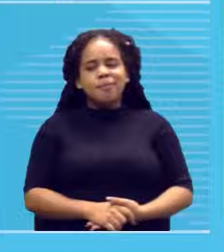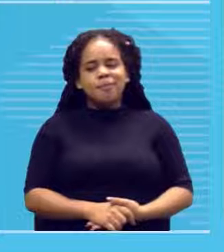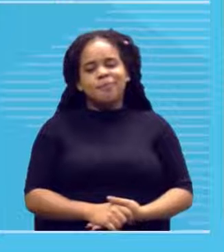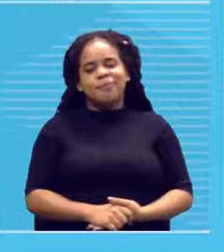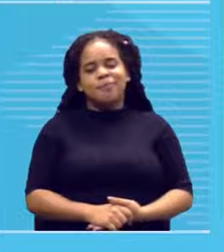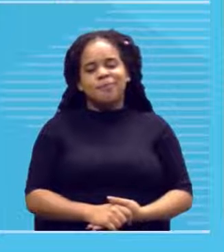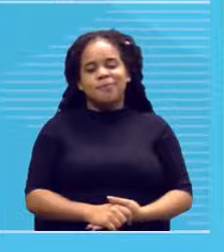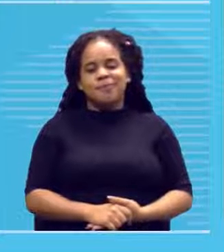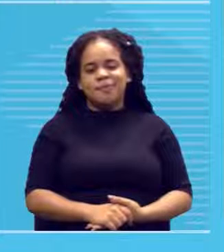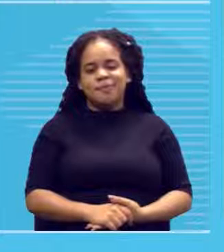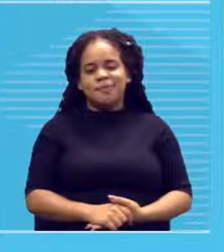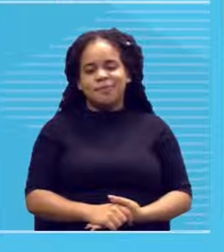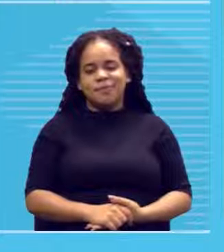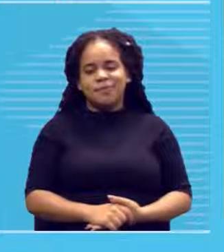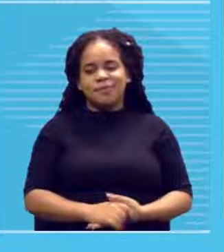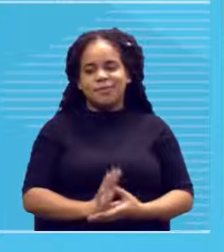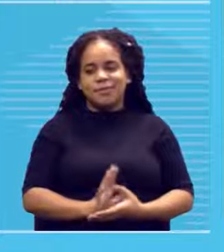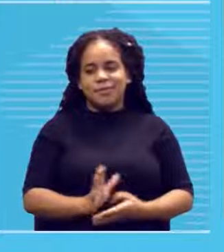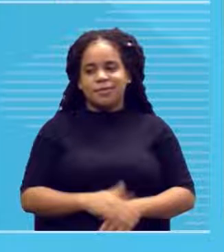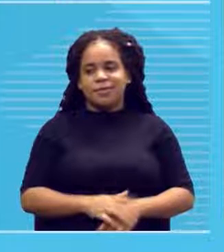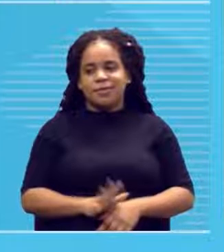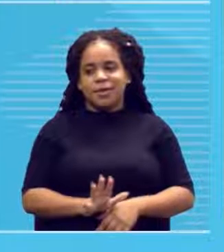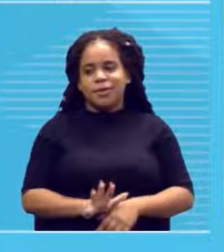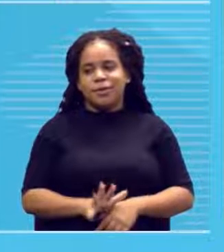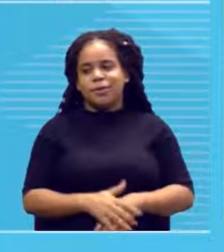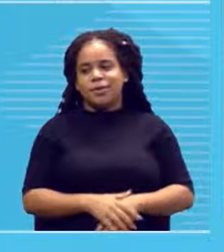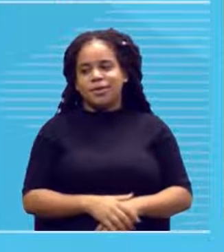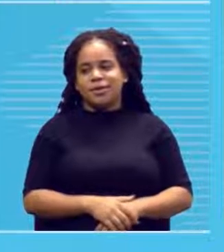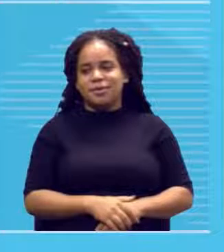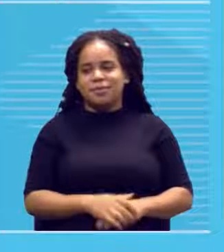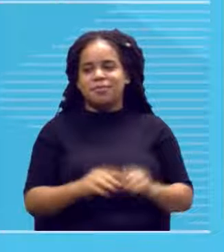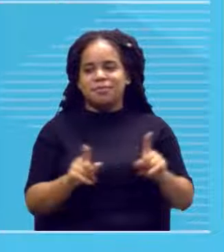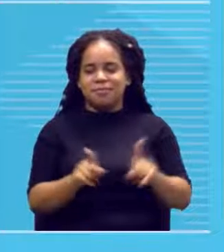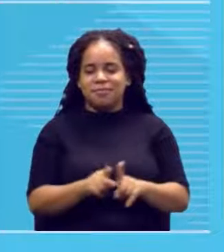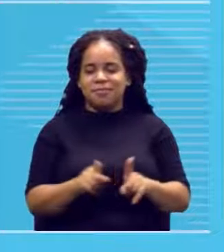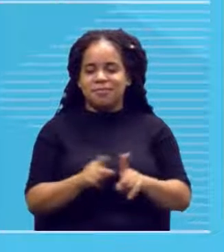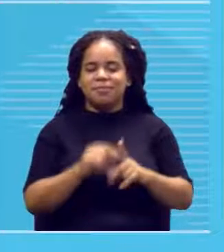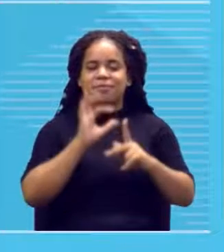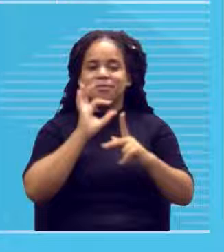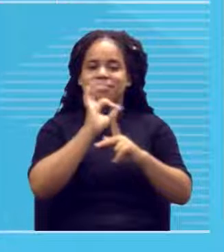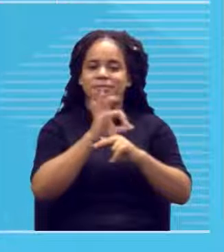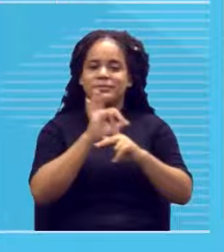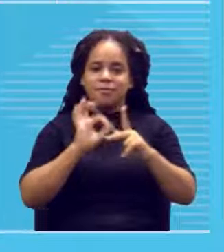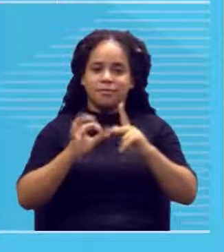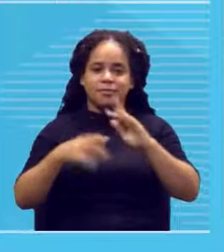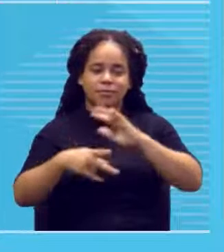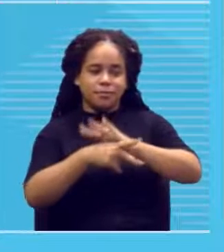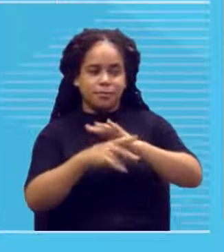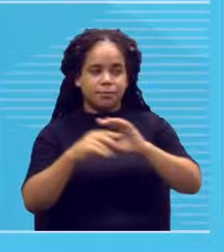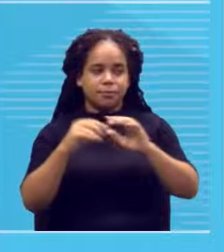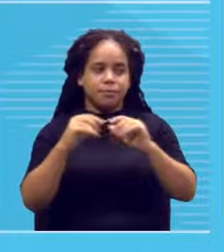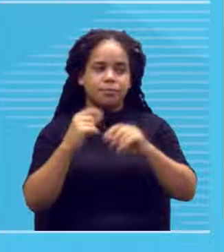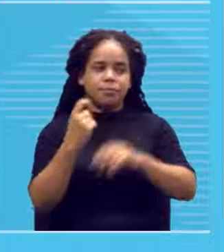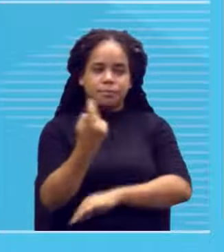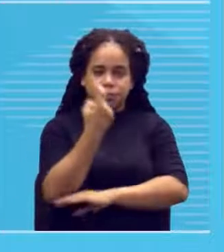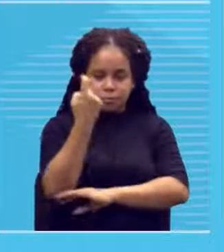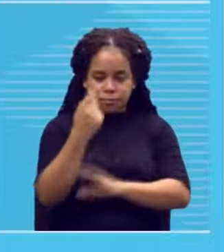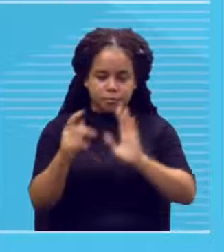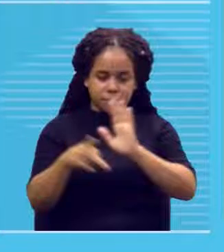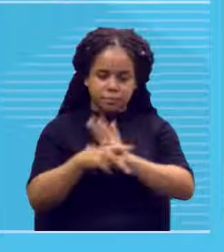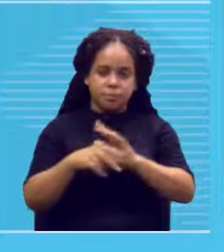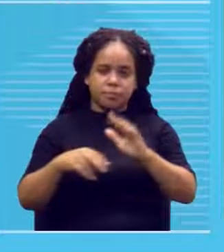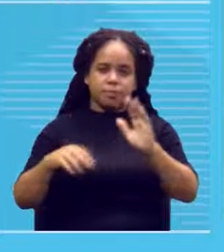isso é exatamente o lado do retângulo a altura do retângulo isso é exatamente